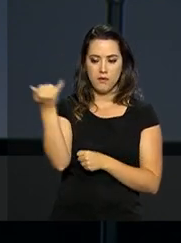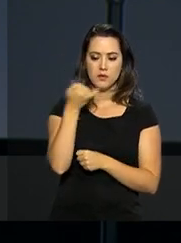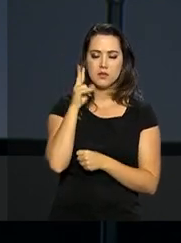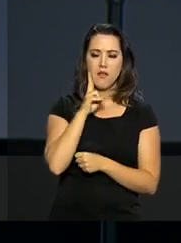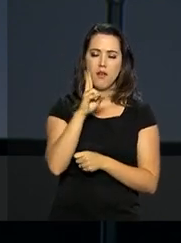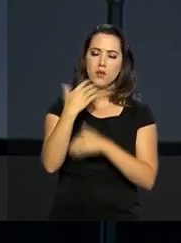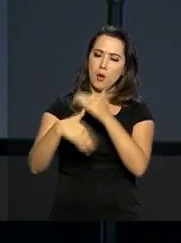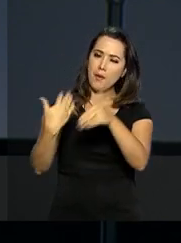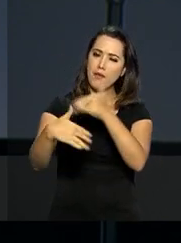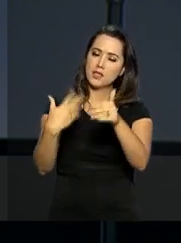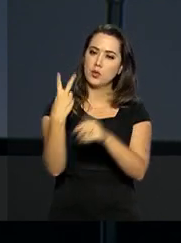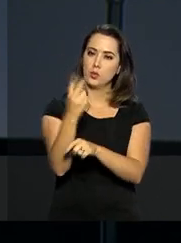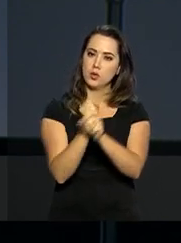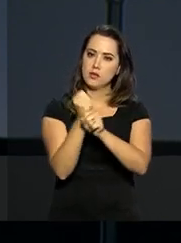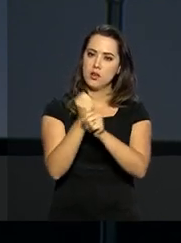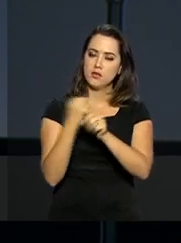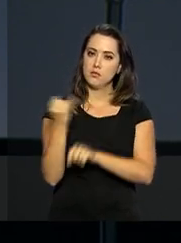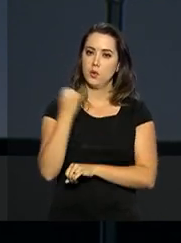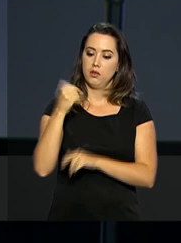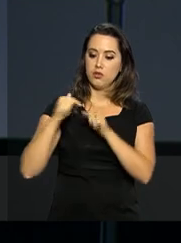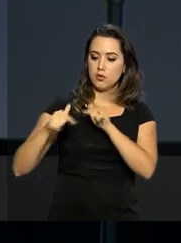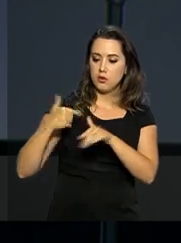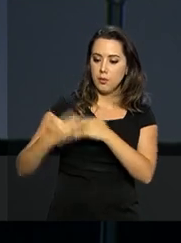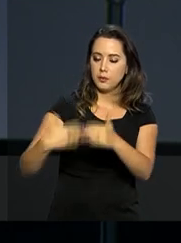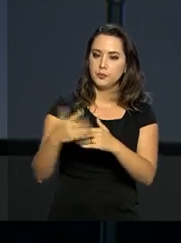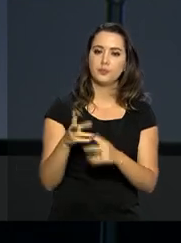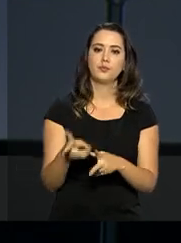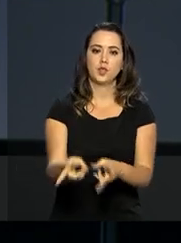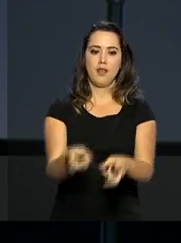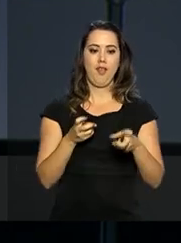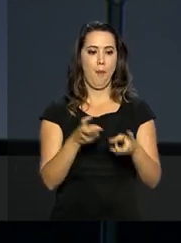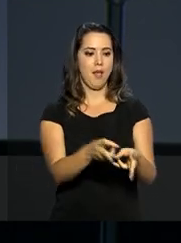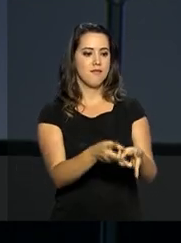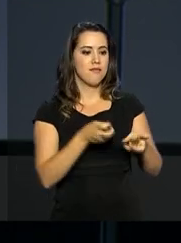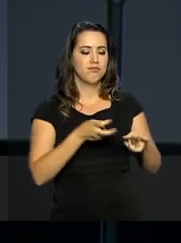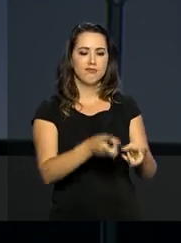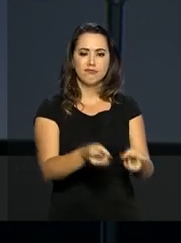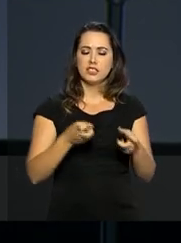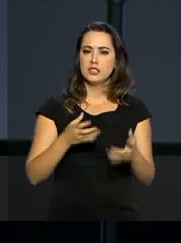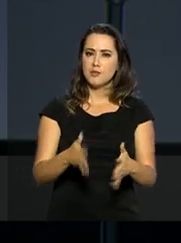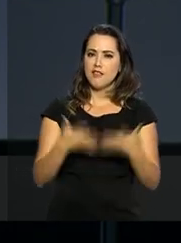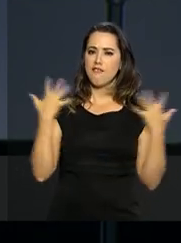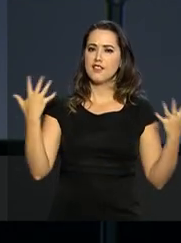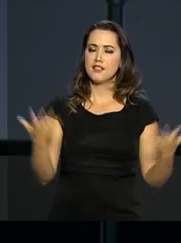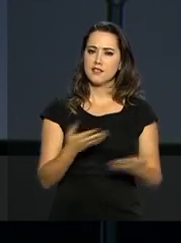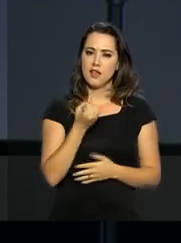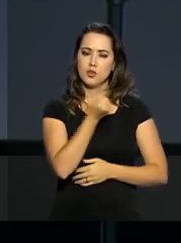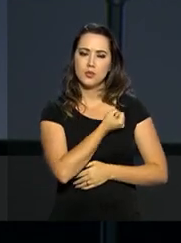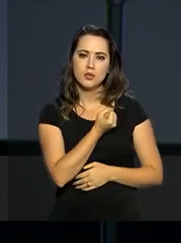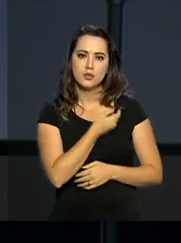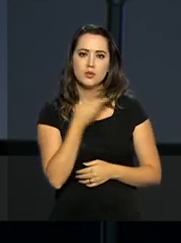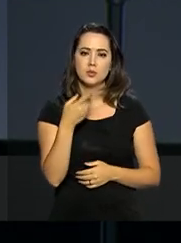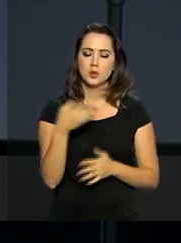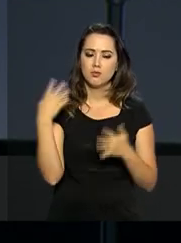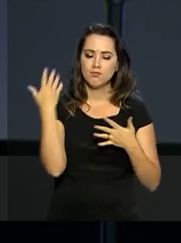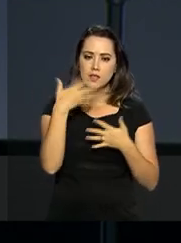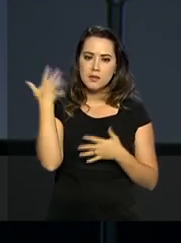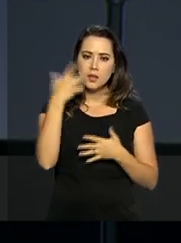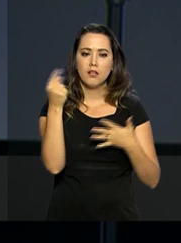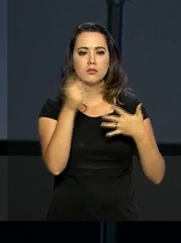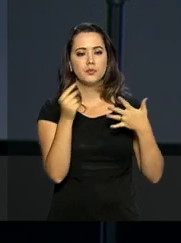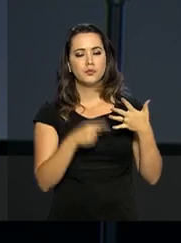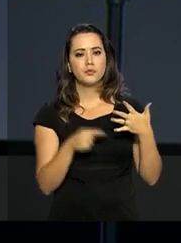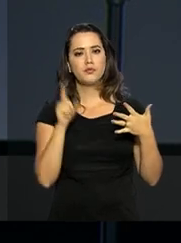avançou enormemente de 2 anos para cá. E eu verifico, pelo entusiasmo, pelo resultado, pelos dados, pelos números que foram aqui mencionados,